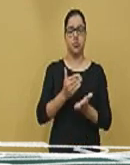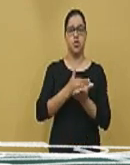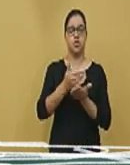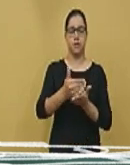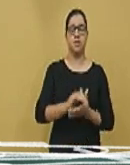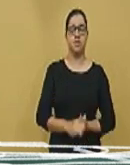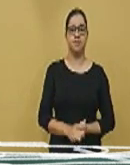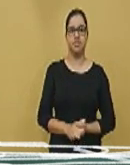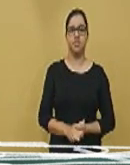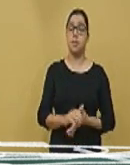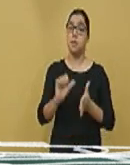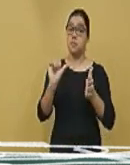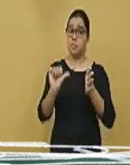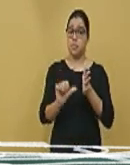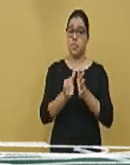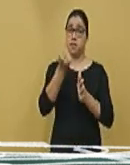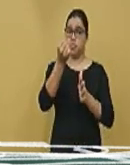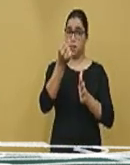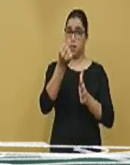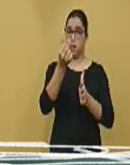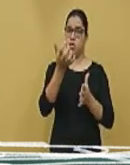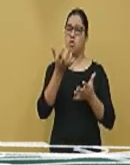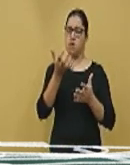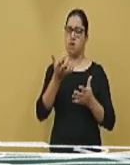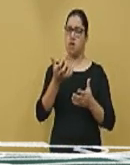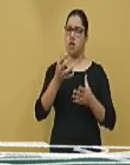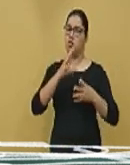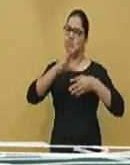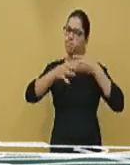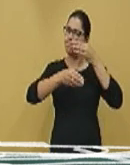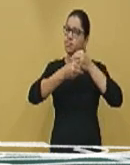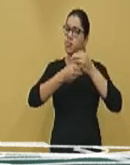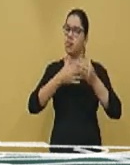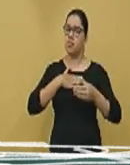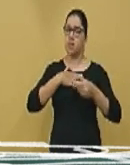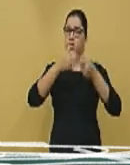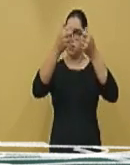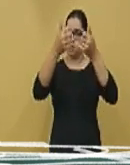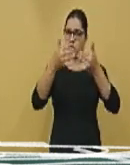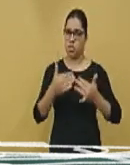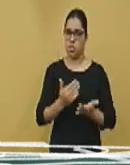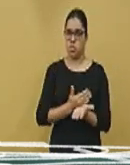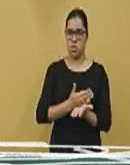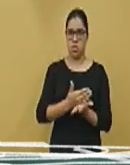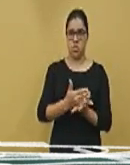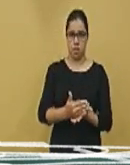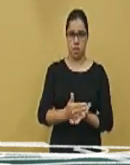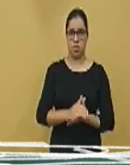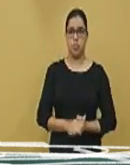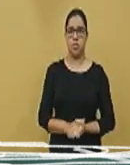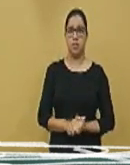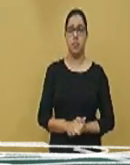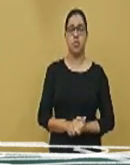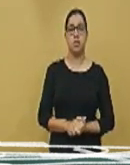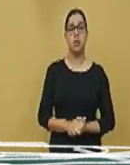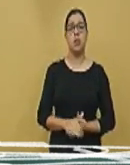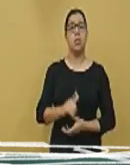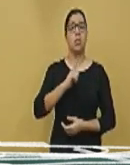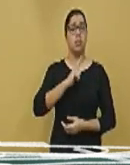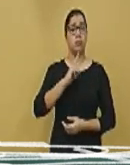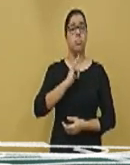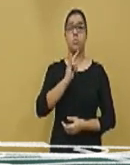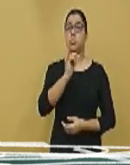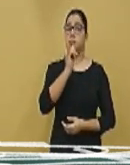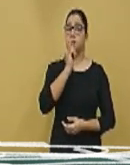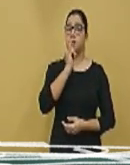Primeiro, eu quero reforçar a minha fala inicial. A minha fala inicial, ela trouxe exemplos do